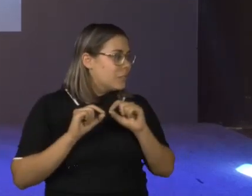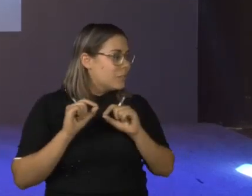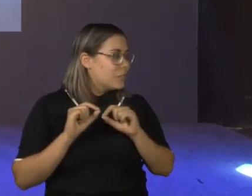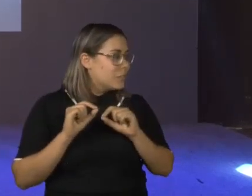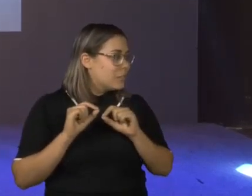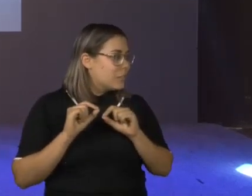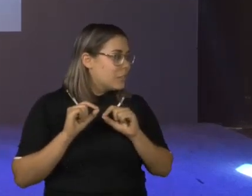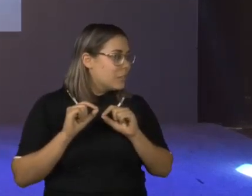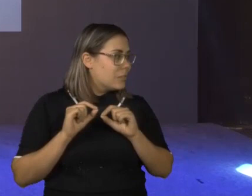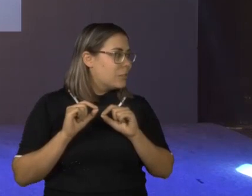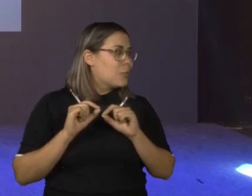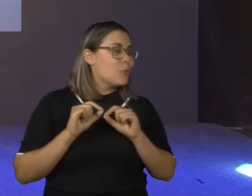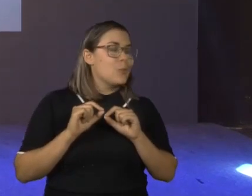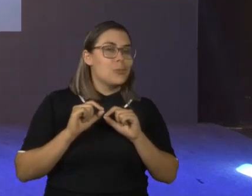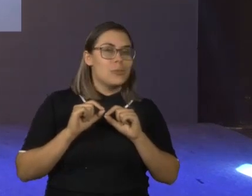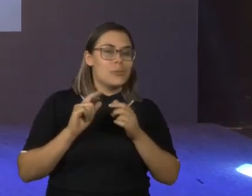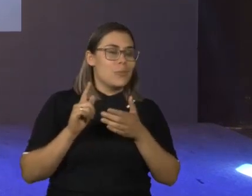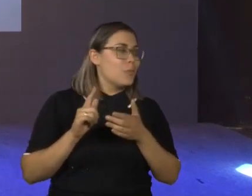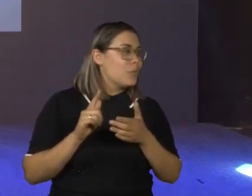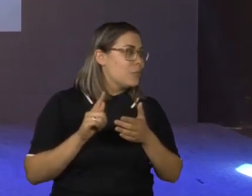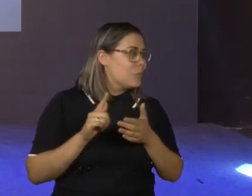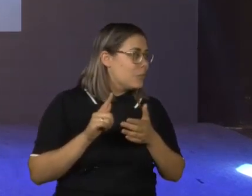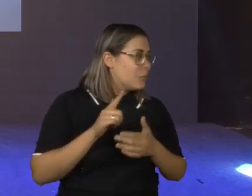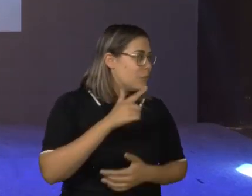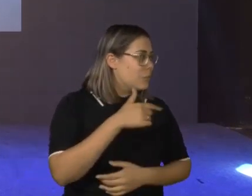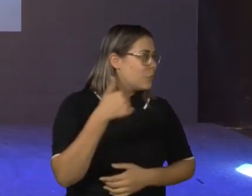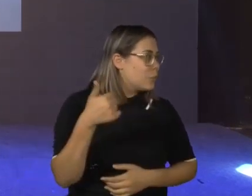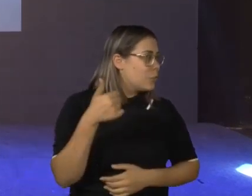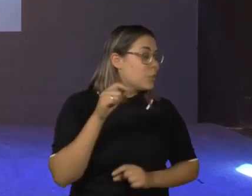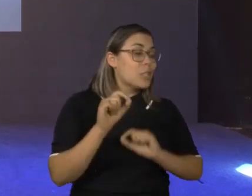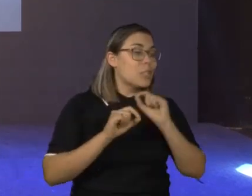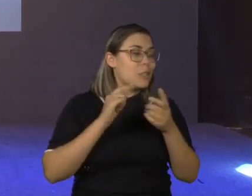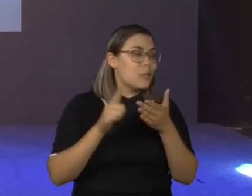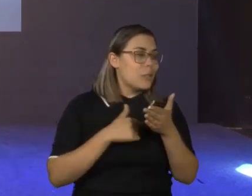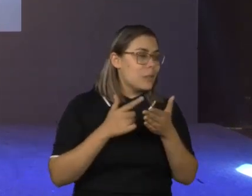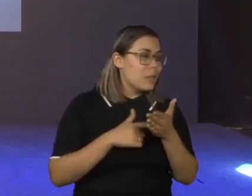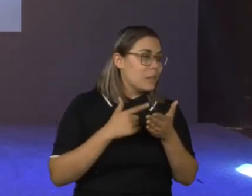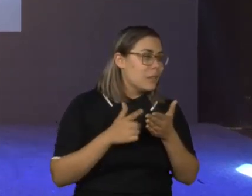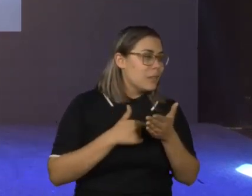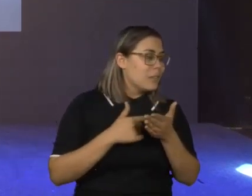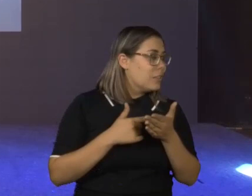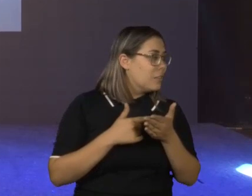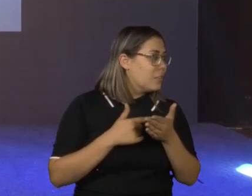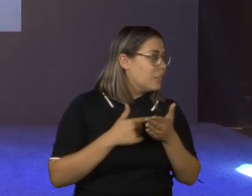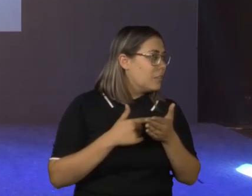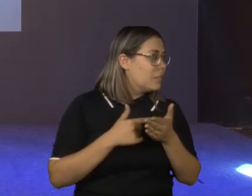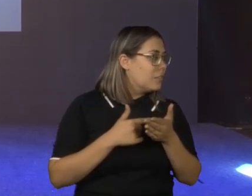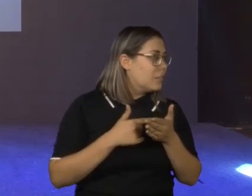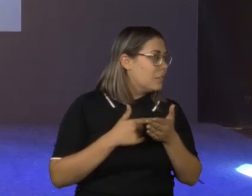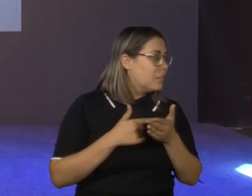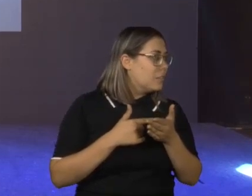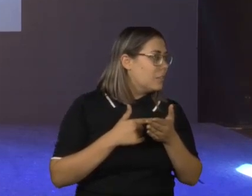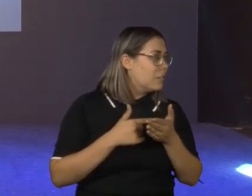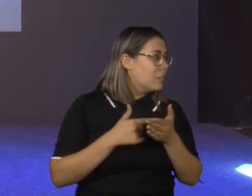Cromossomo 21, olha bem. É 21. Que livro é esse? É o livro de vocês? É. É